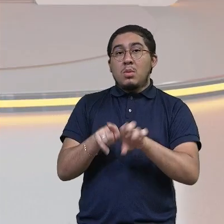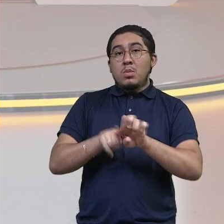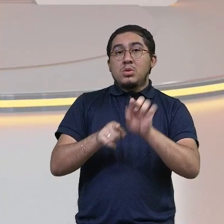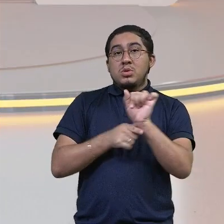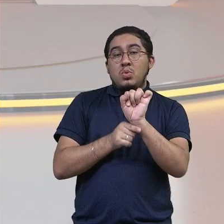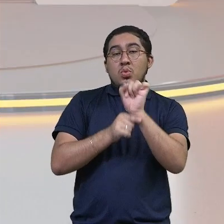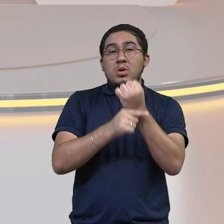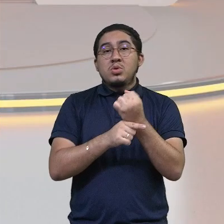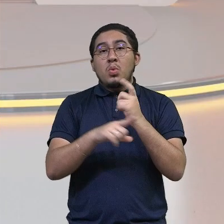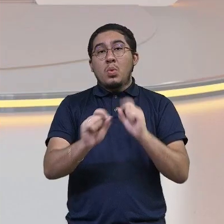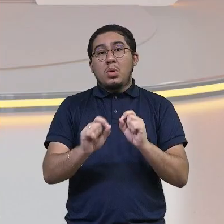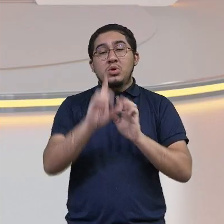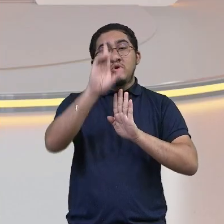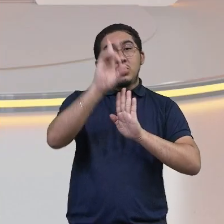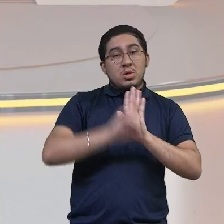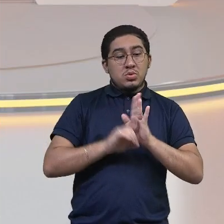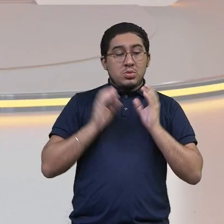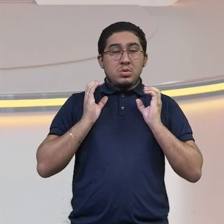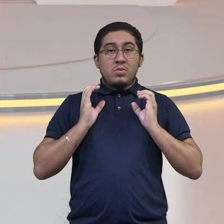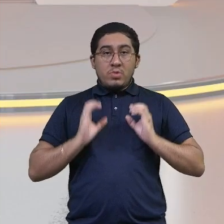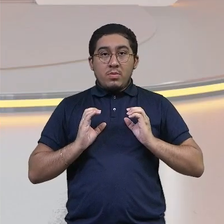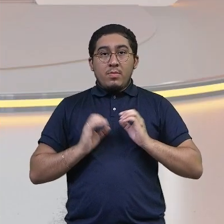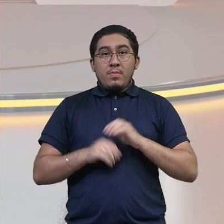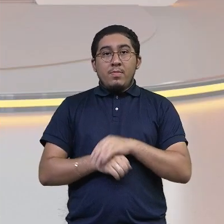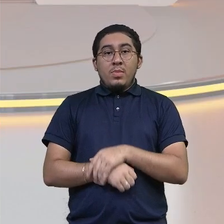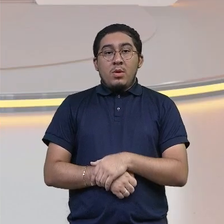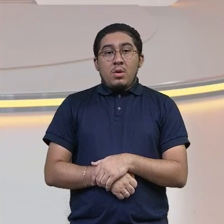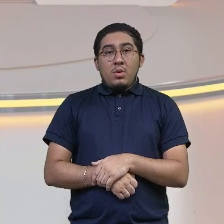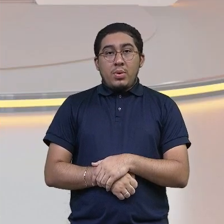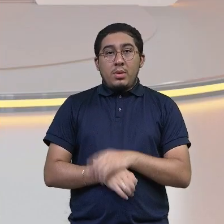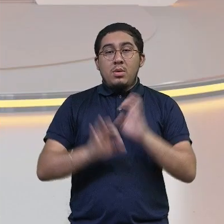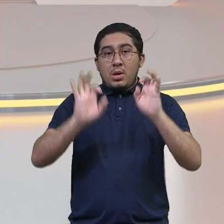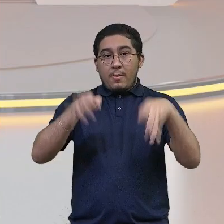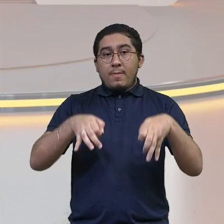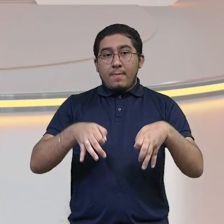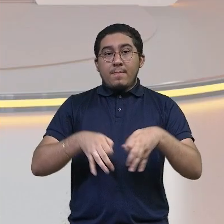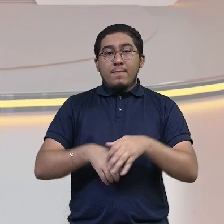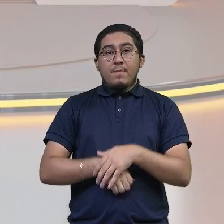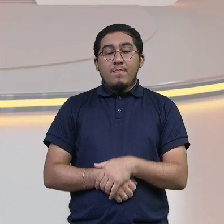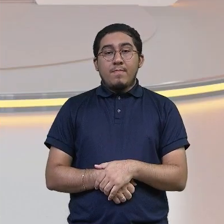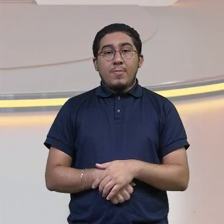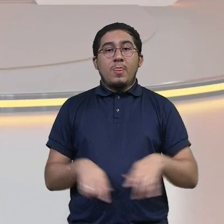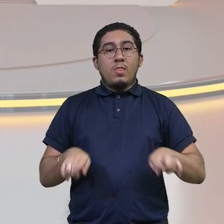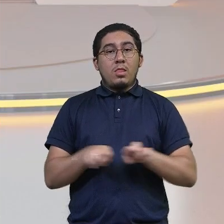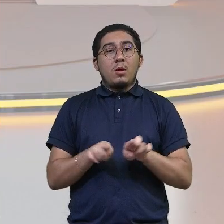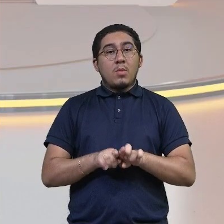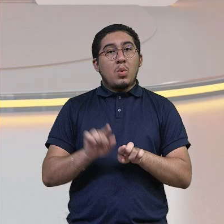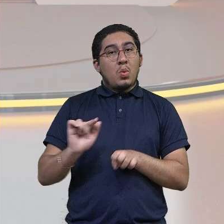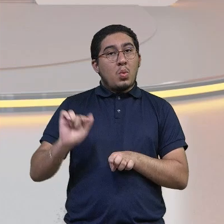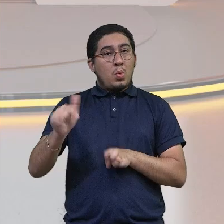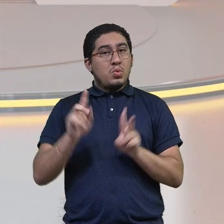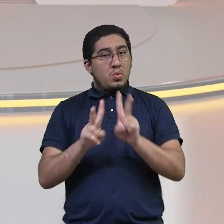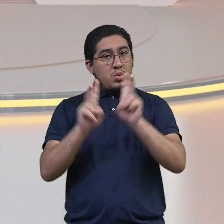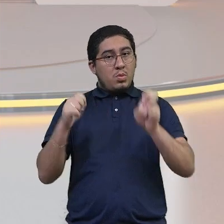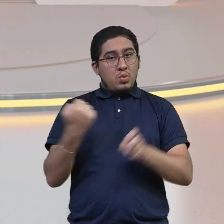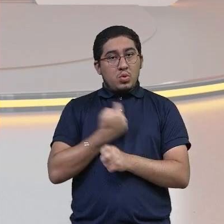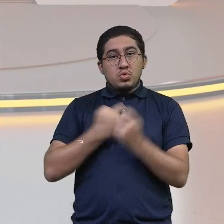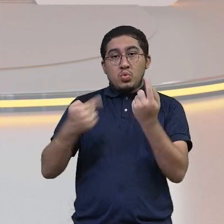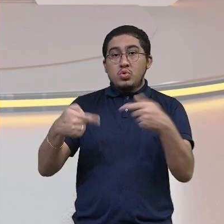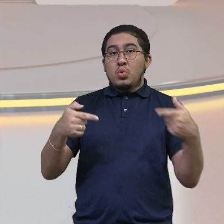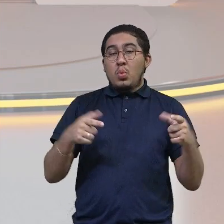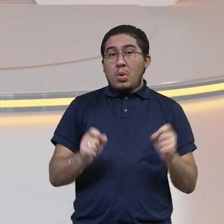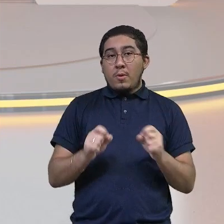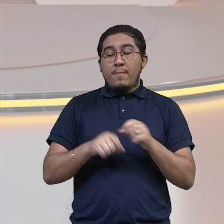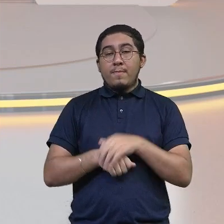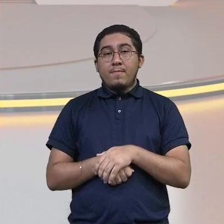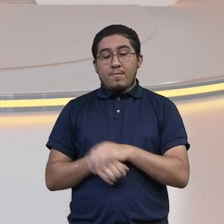garantia dos direitos civis, certo? Outro caso que nós vamos ver aqui também é ainda o